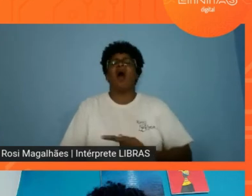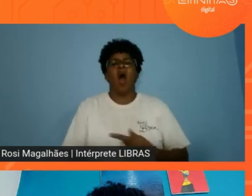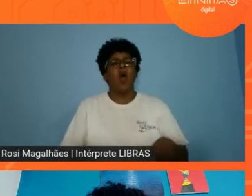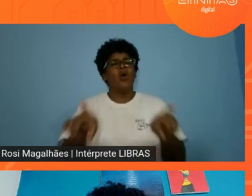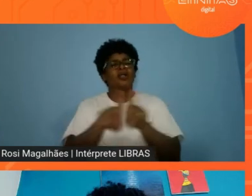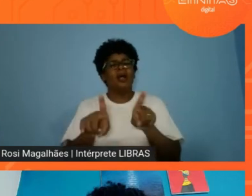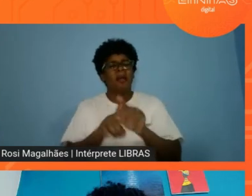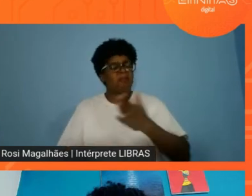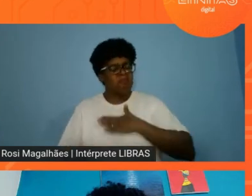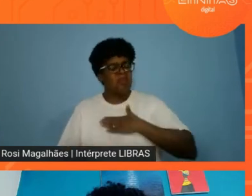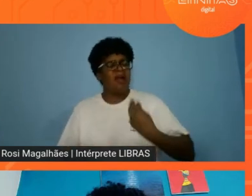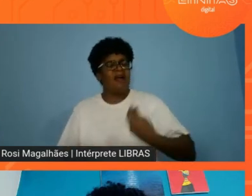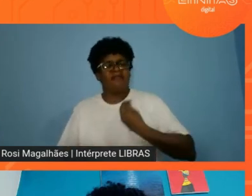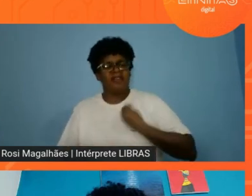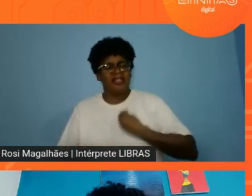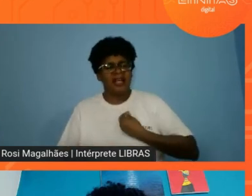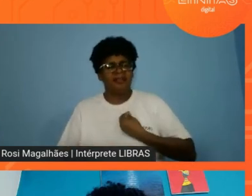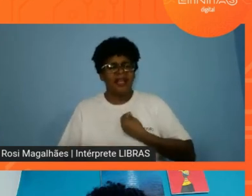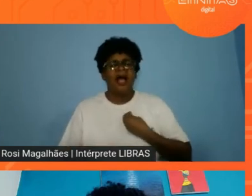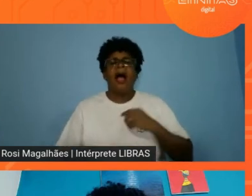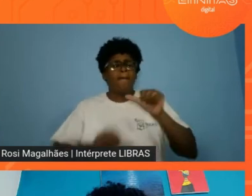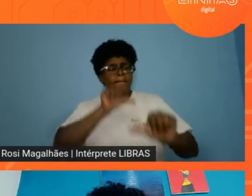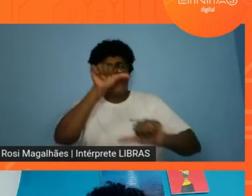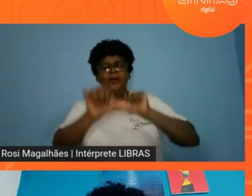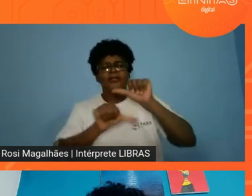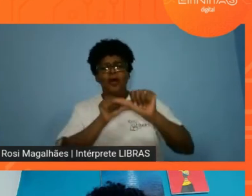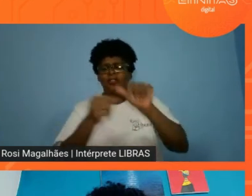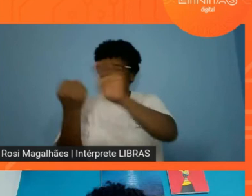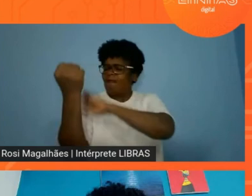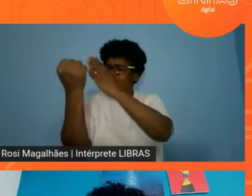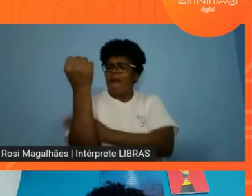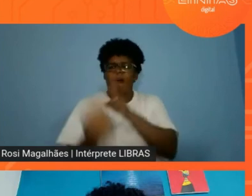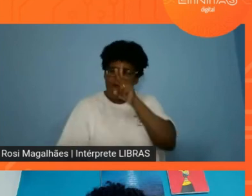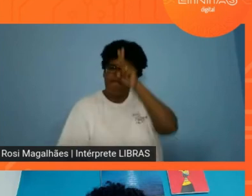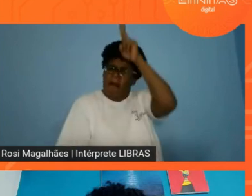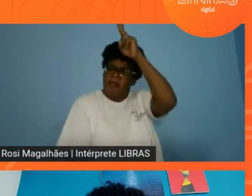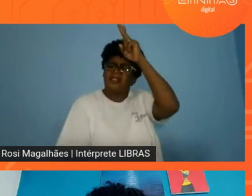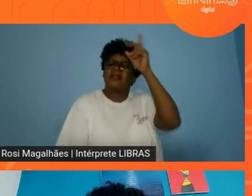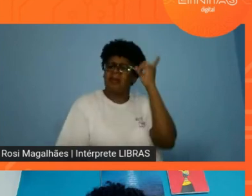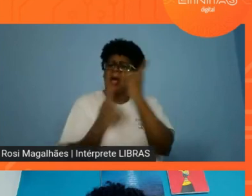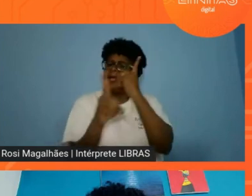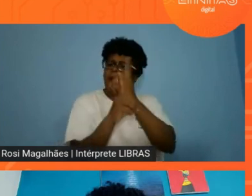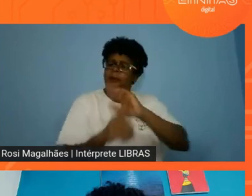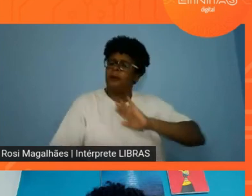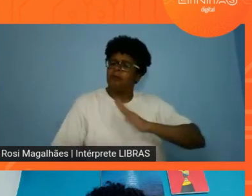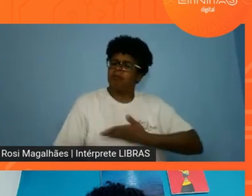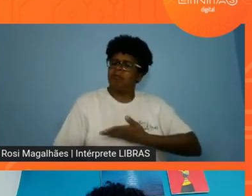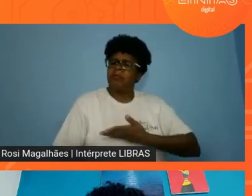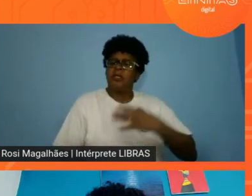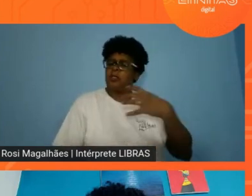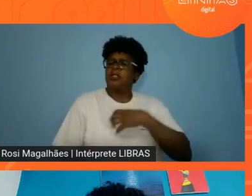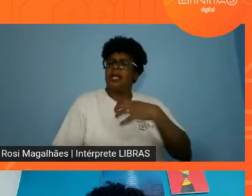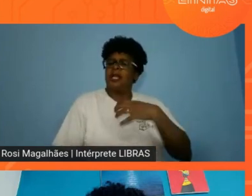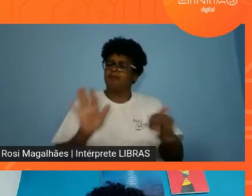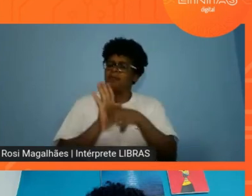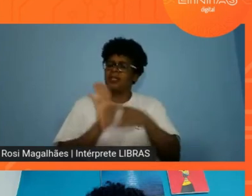da poesia, porque foi aonde que eu encontrei forças para ser do jeito que eu sou, para mostrar o que